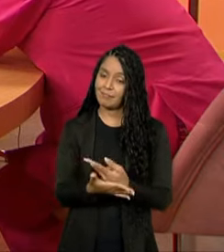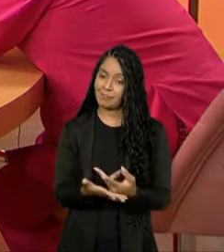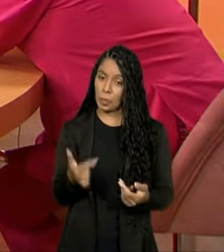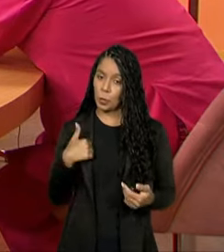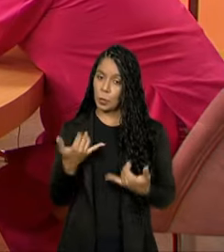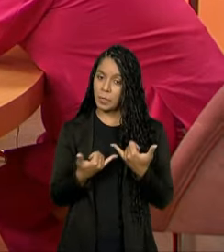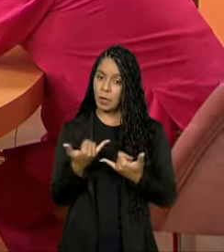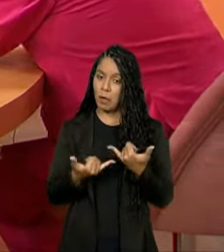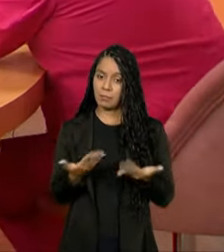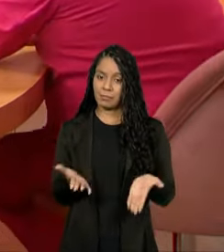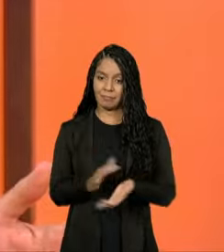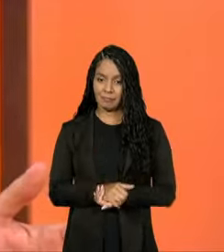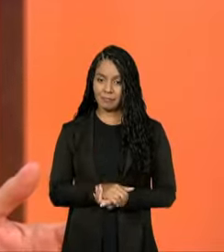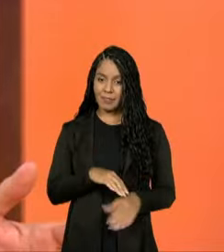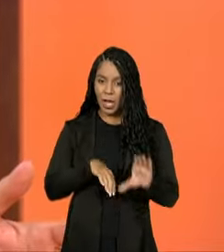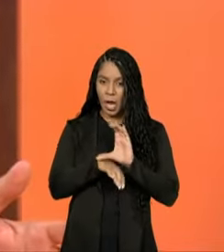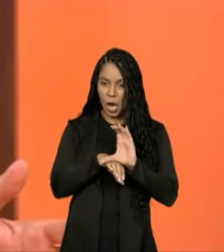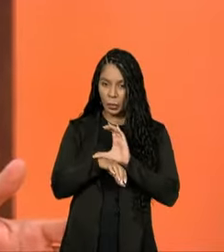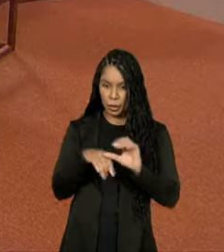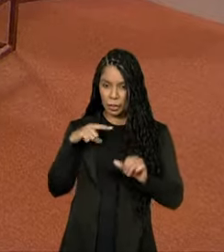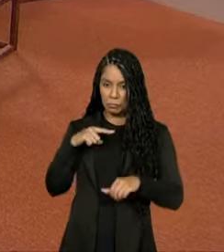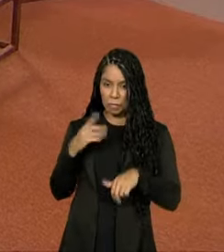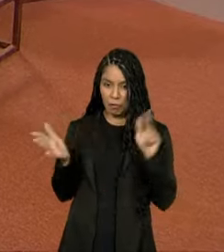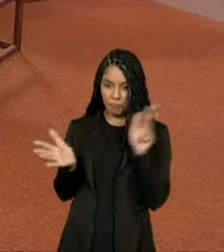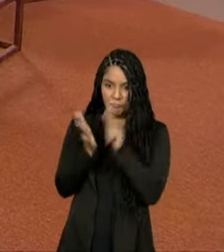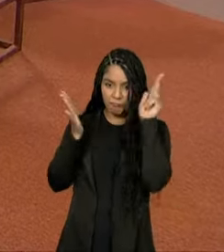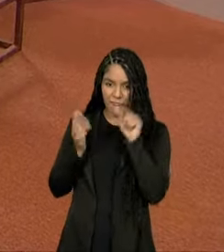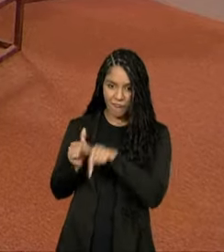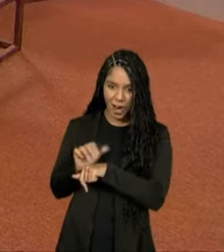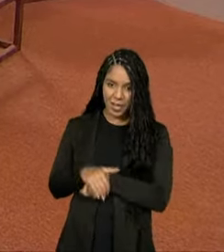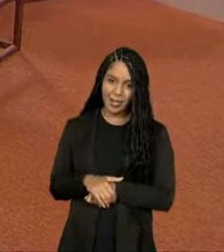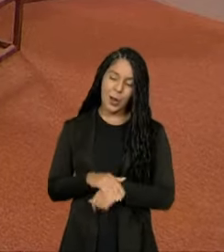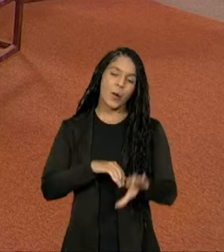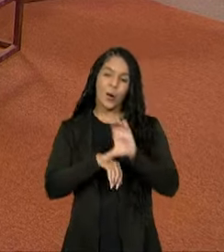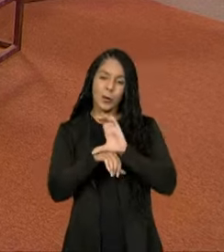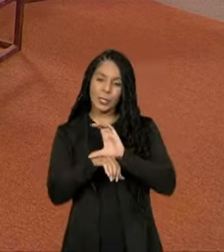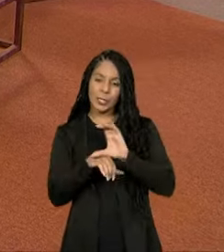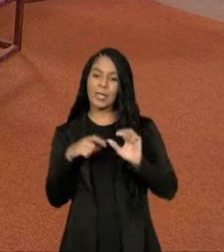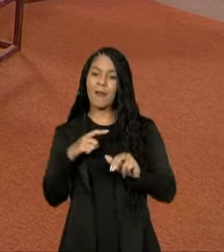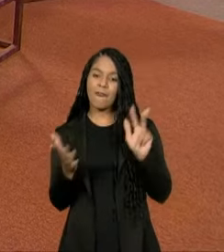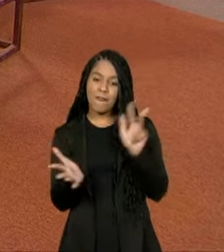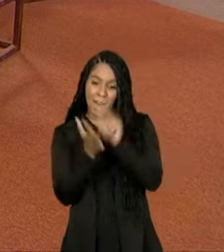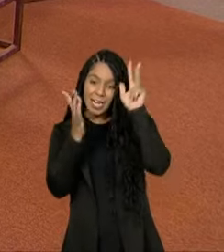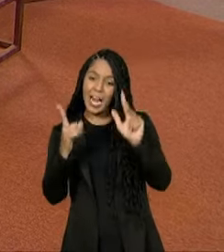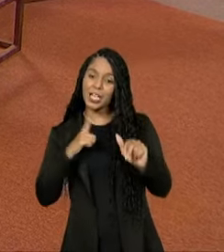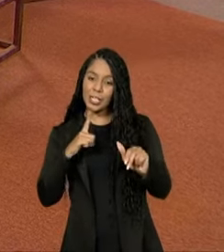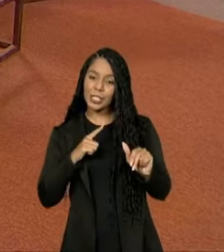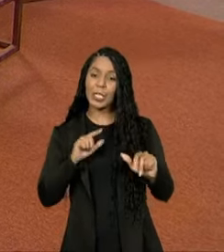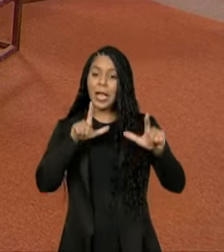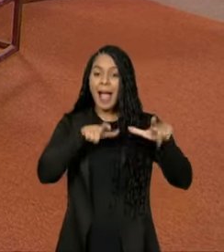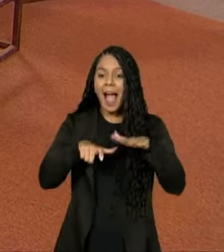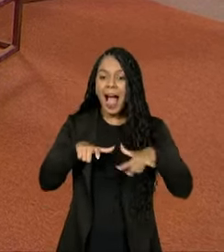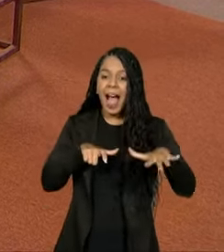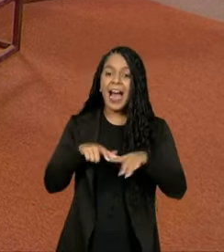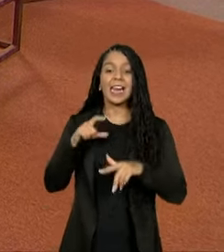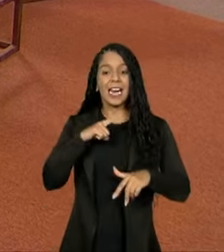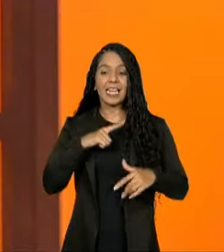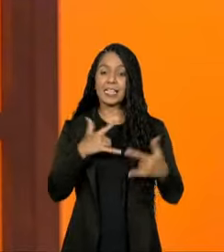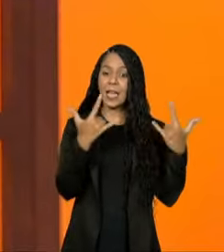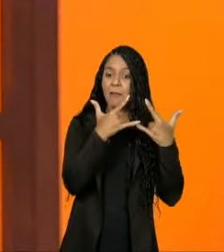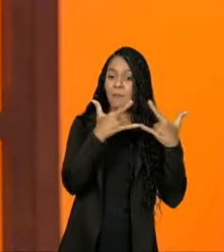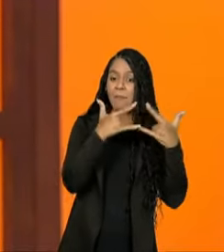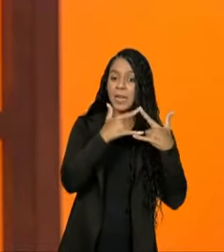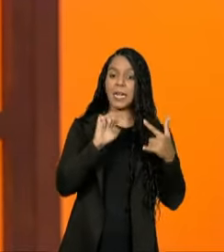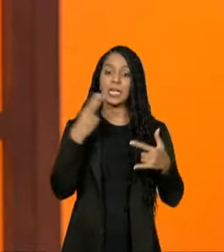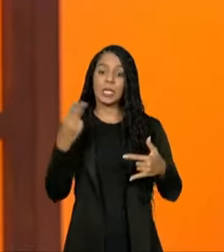brincando? Não. A Constituição vale, André? Não é. A Constituição vale numa área que tem milícia ou tráfico? A Constituição vale? Você pode chegar para o